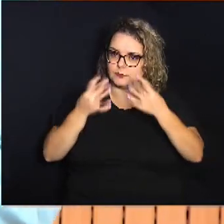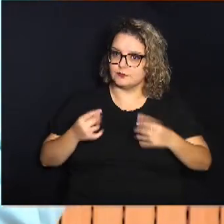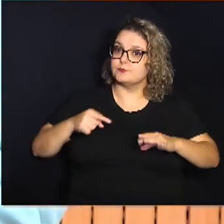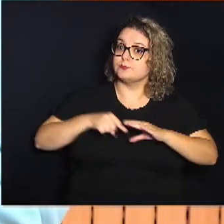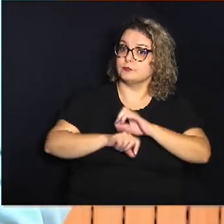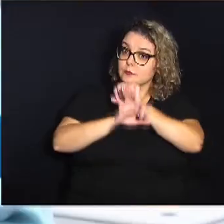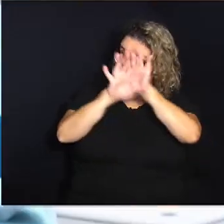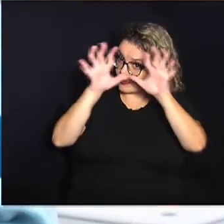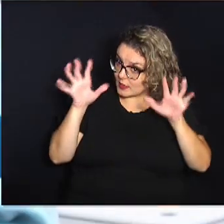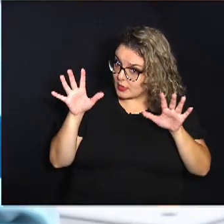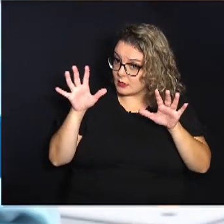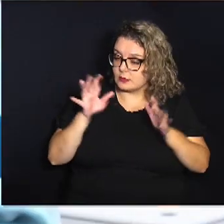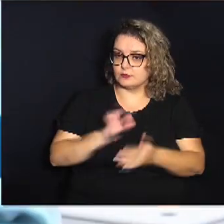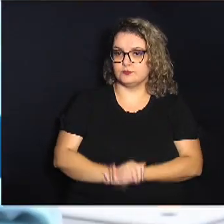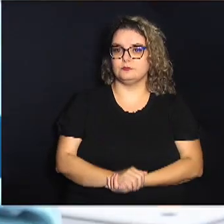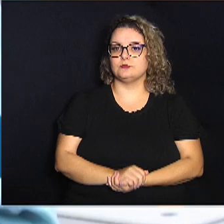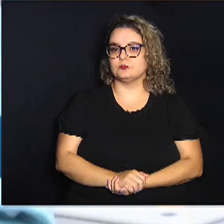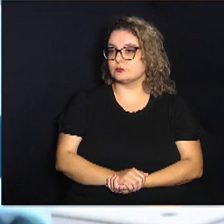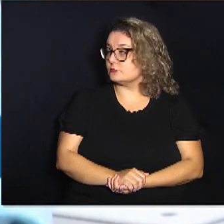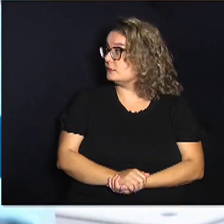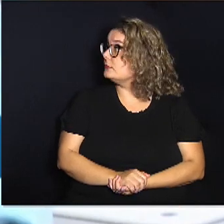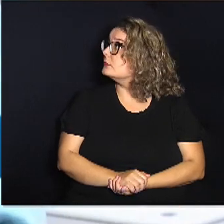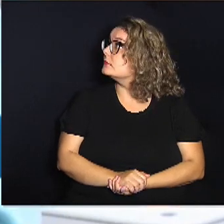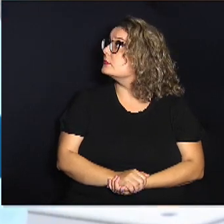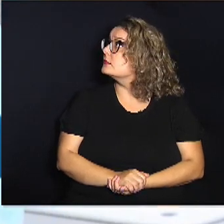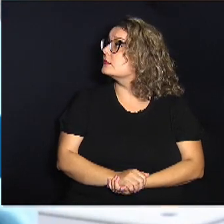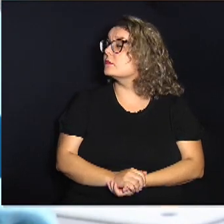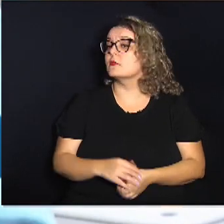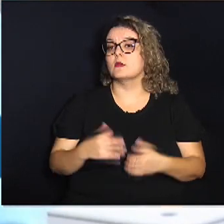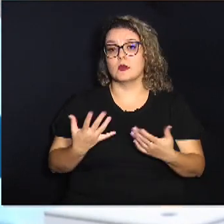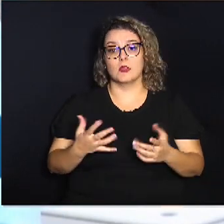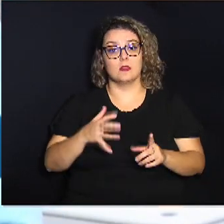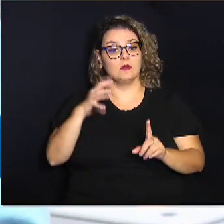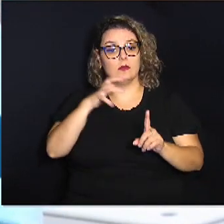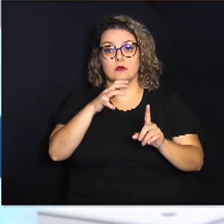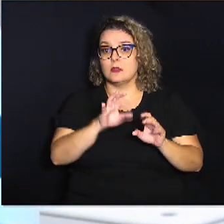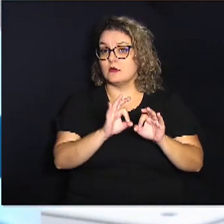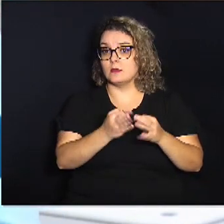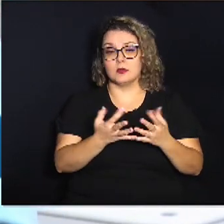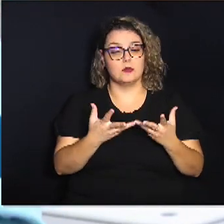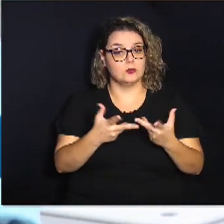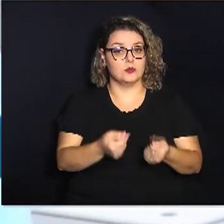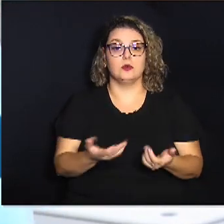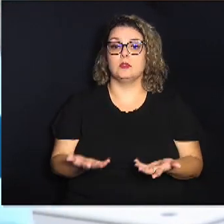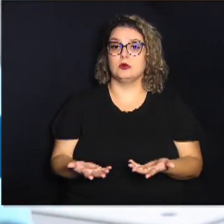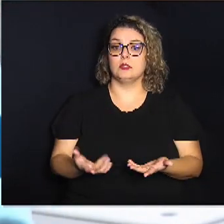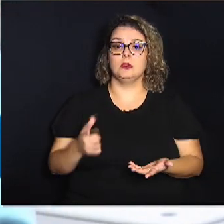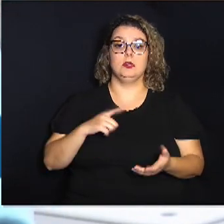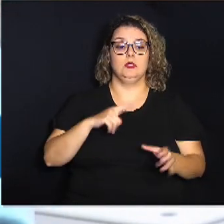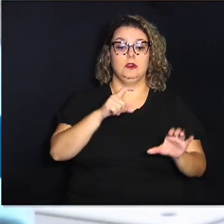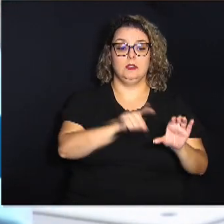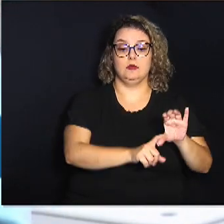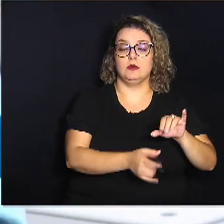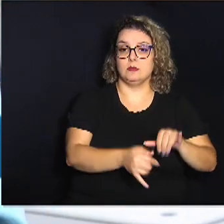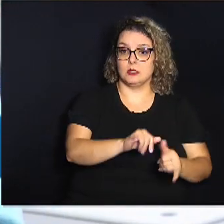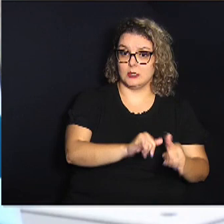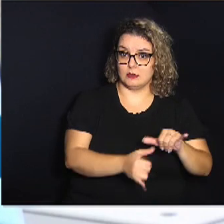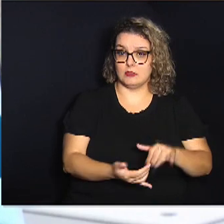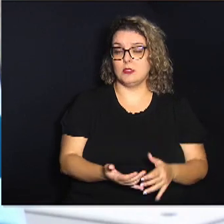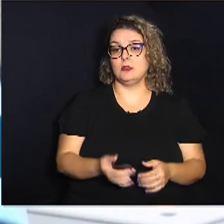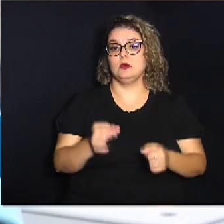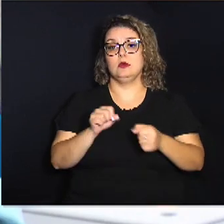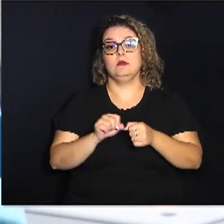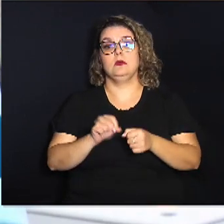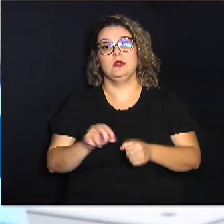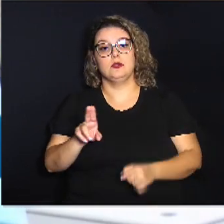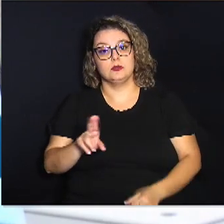esclarecimento. Então, você acaba atingindo a família como um todo, porque tem o dependente químico, que é aquele que faz o